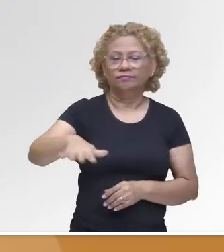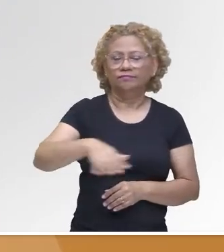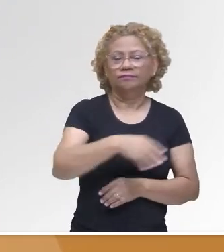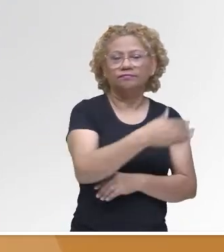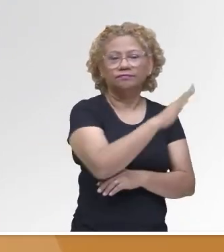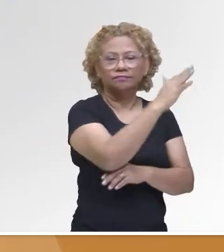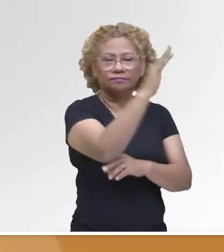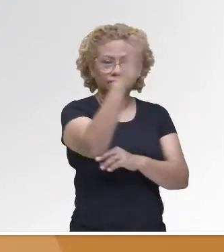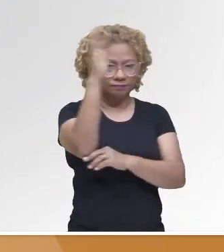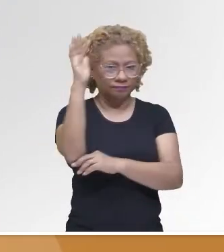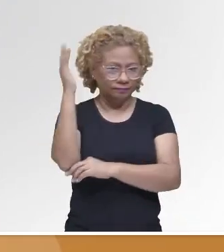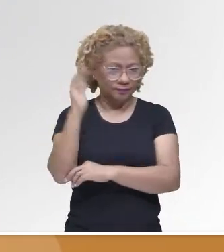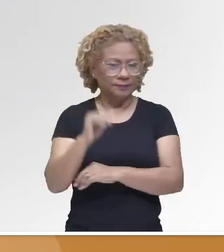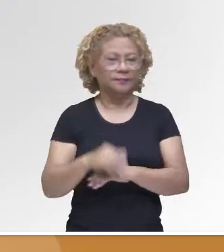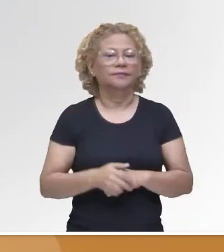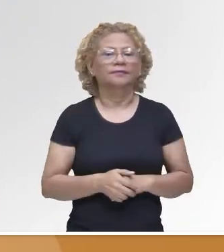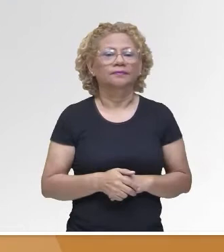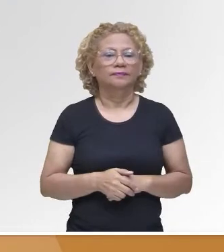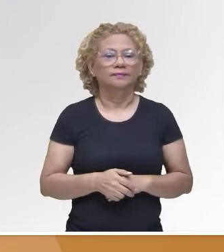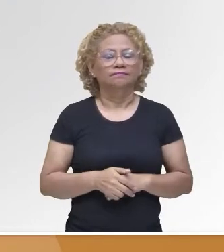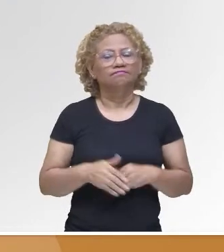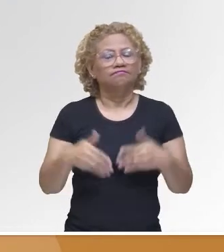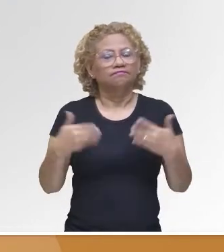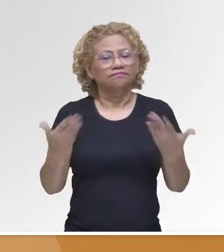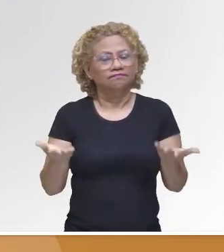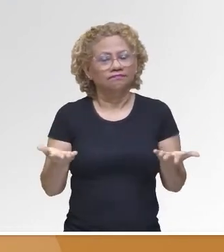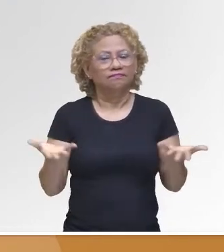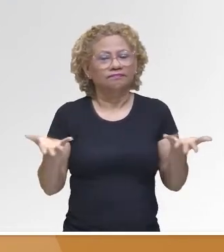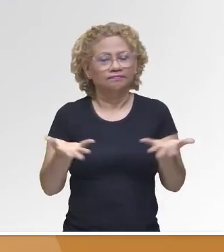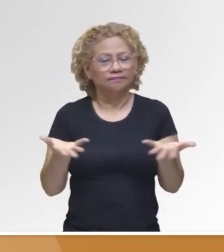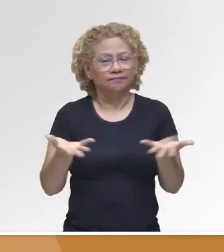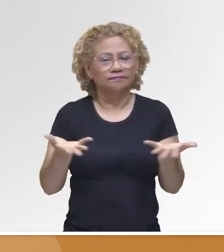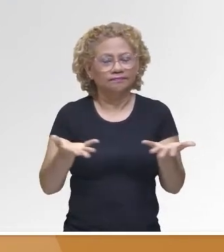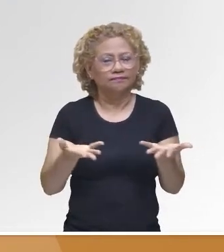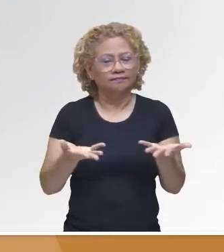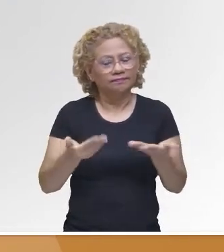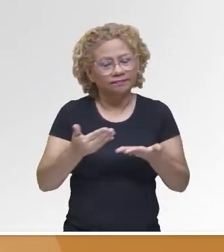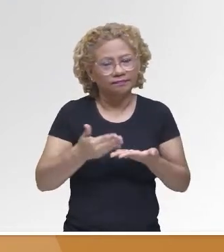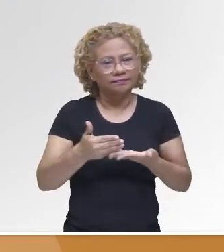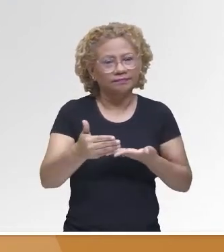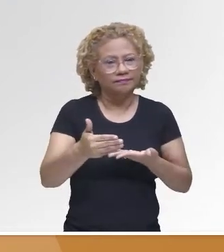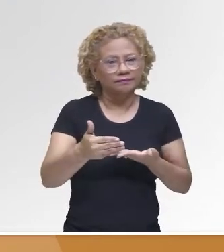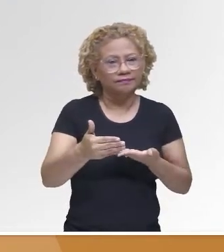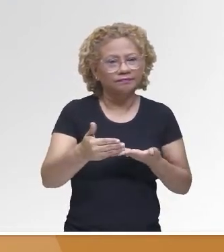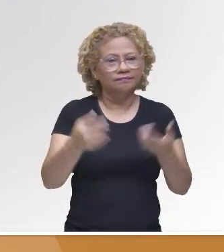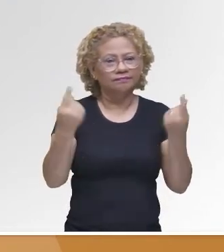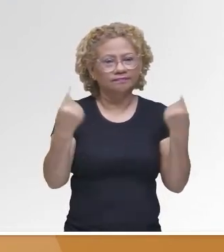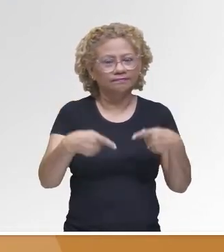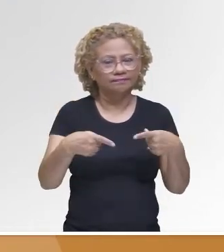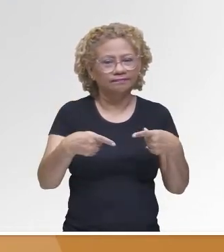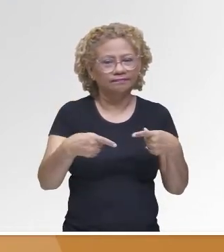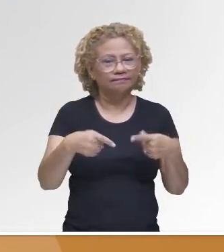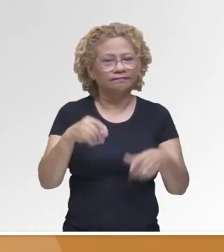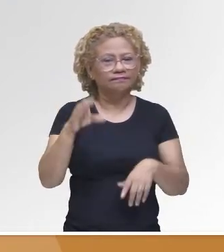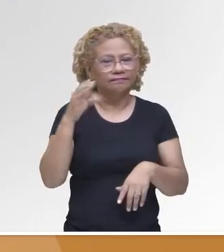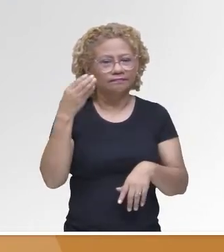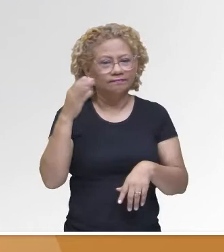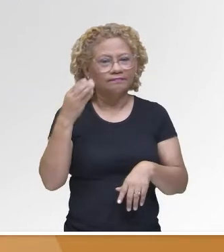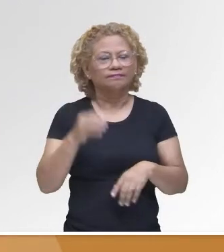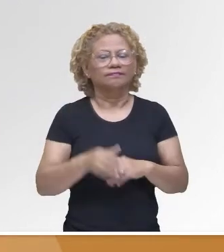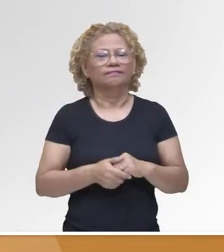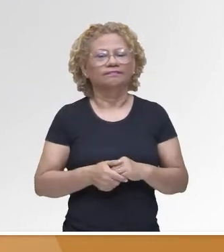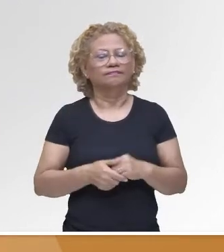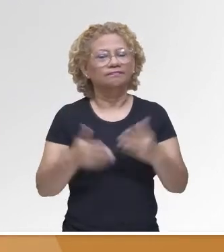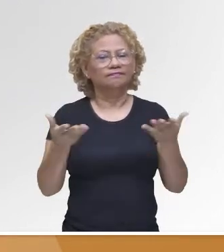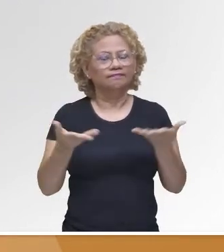vamos começar justamente falando um pouco sobre isso, sobre a questão do desafio do método, O método, pessoal, agora aqui vem a